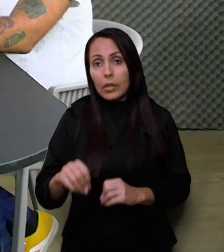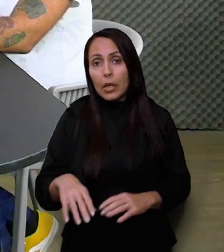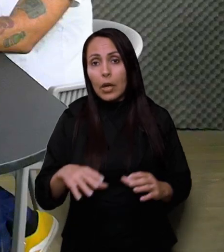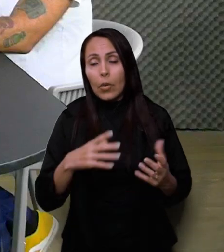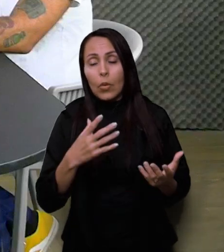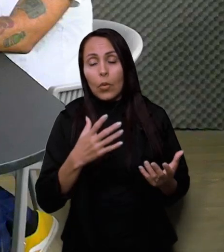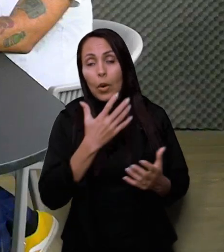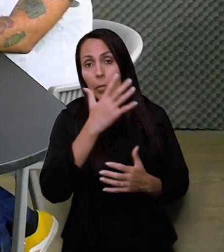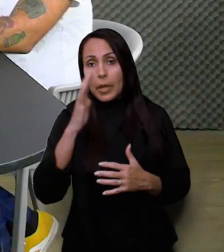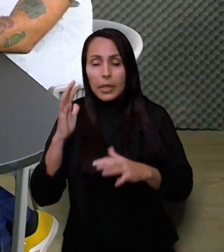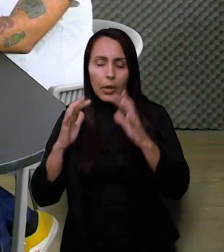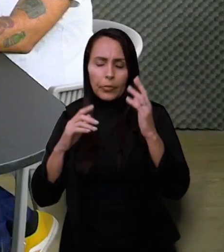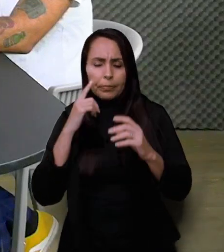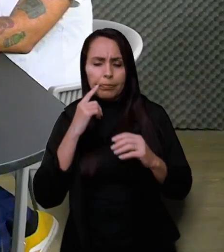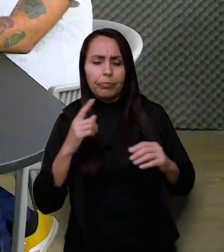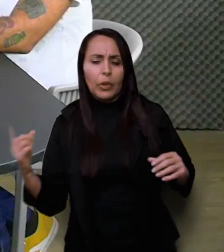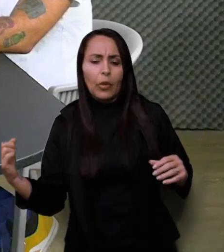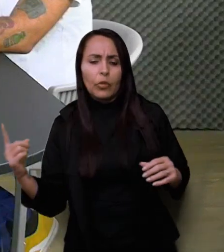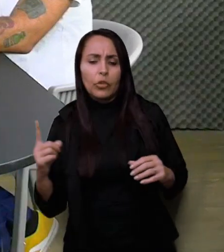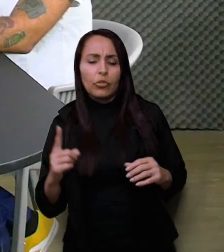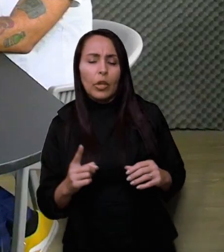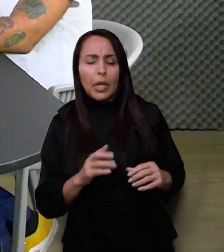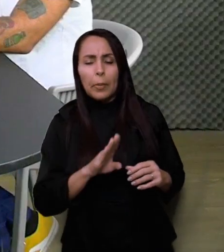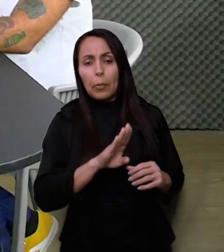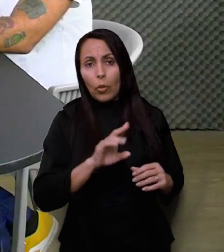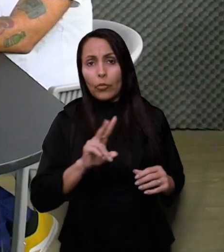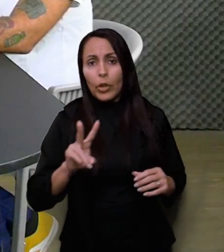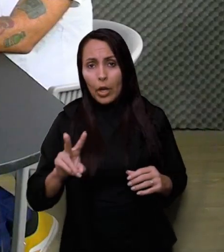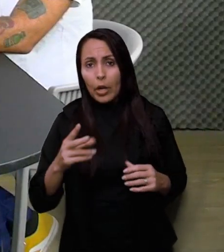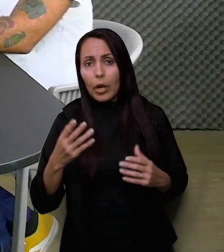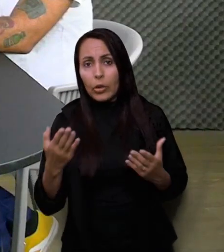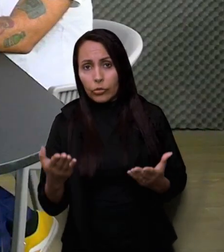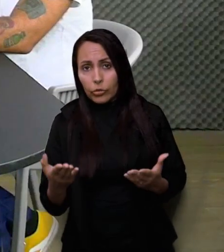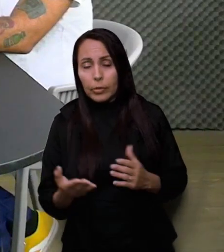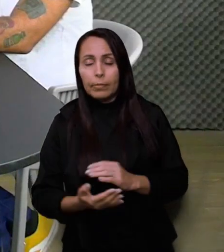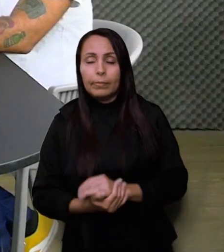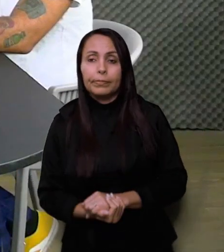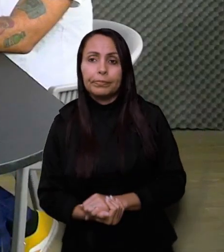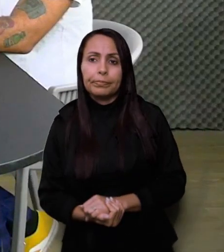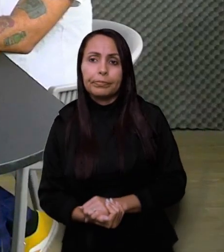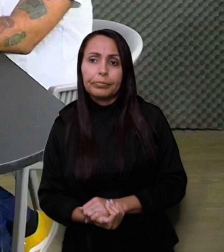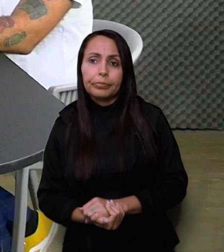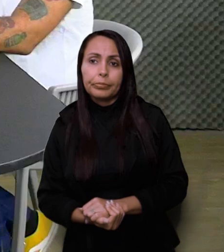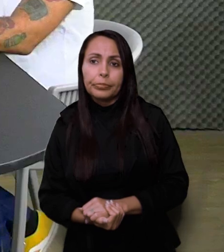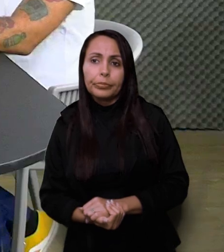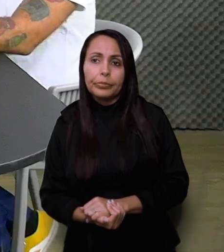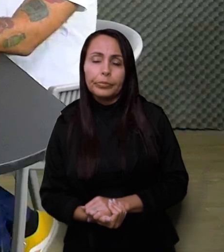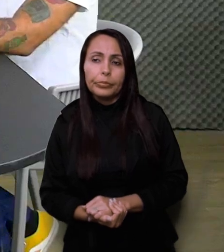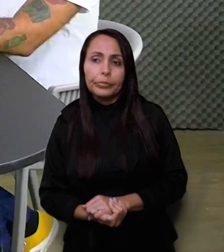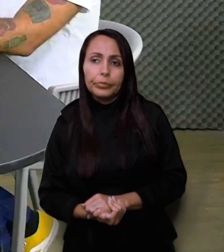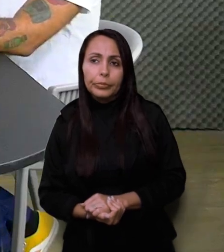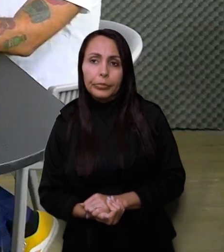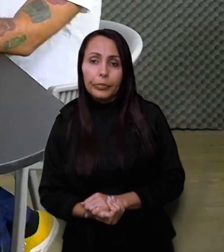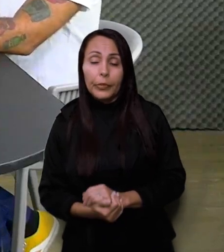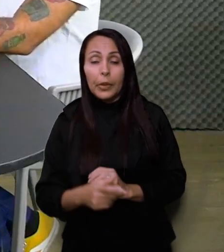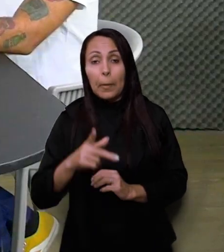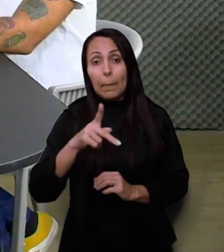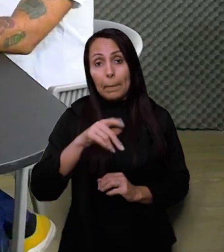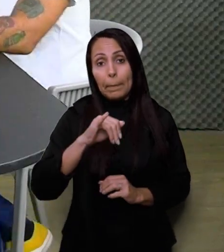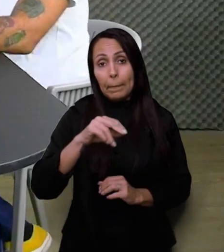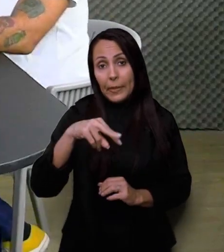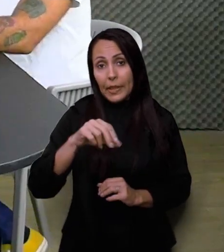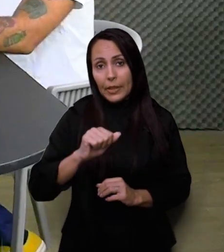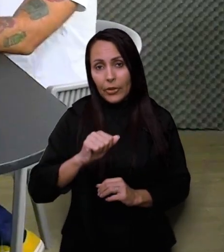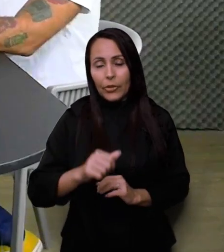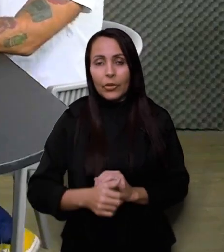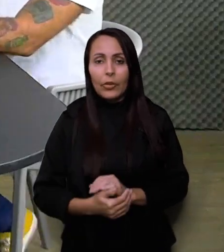praia ali em Boa Viagem, que foi o local que você tem a sua memória afetiva e tal. Pina, Boa Viagem não, viu? Pina, desculpa.